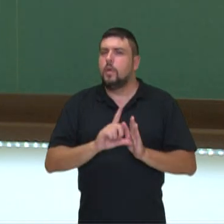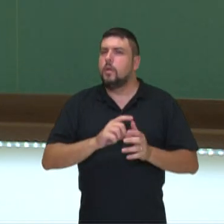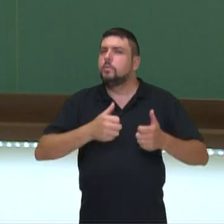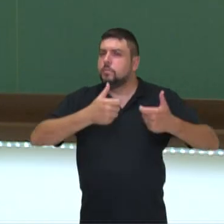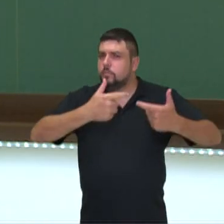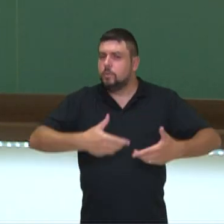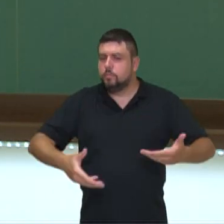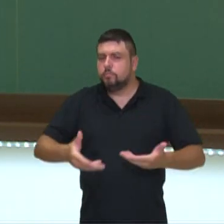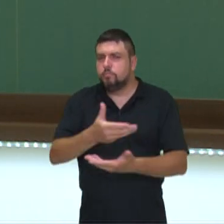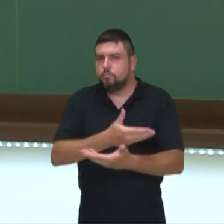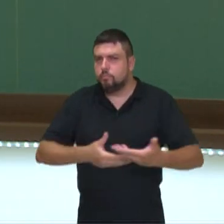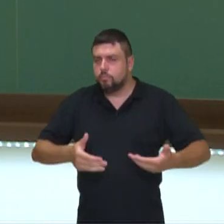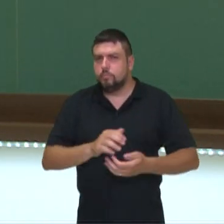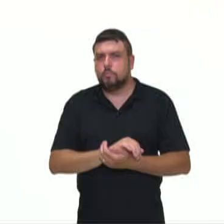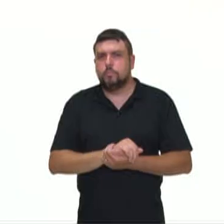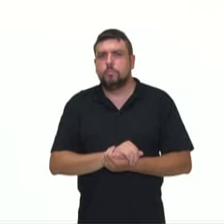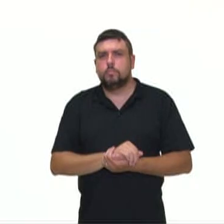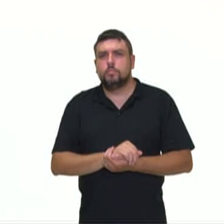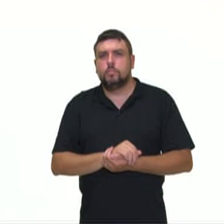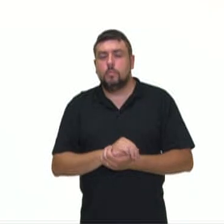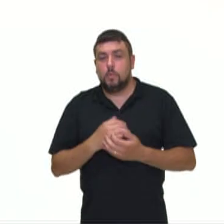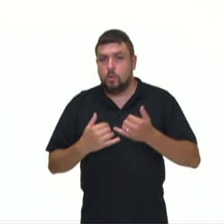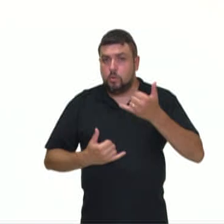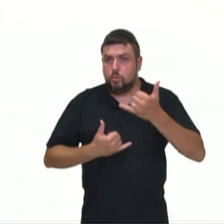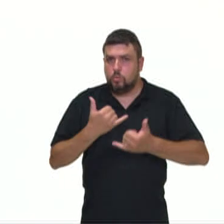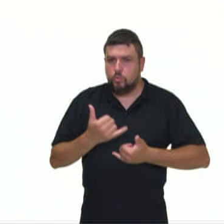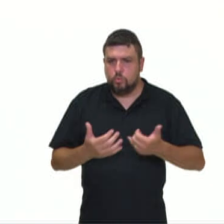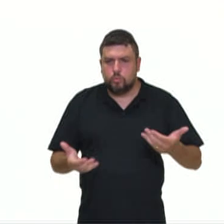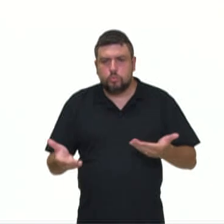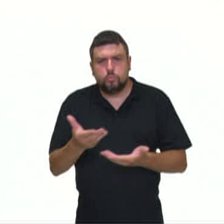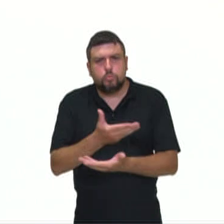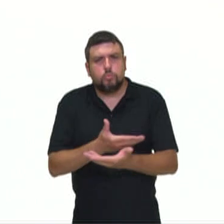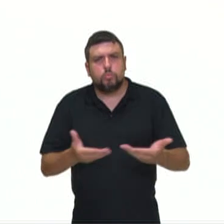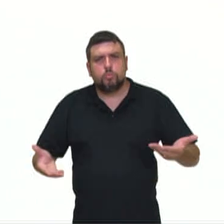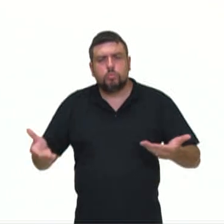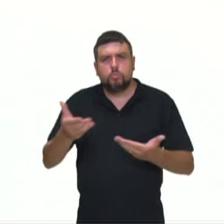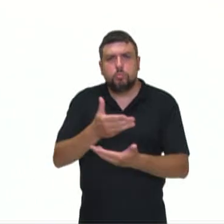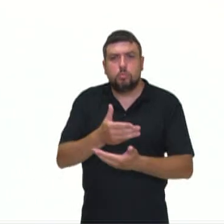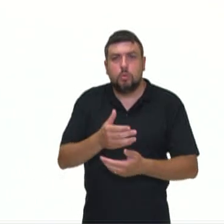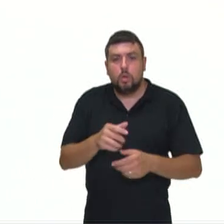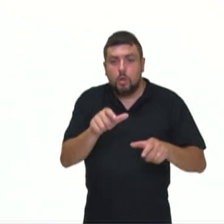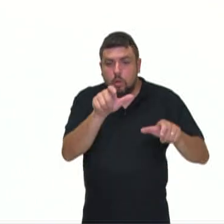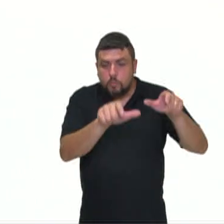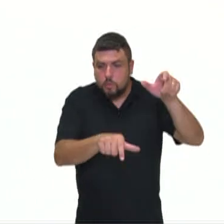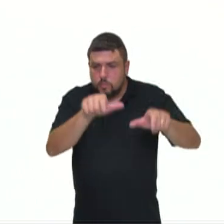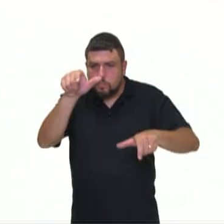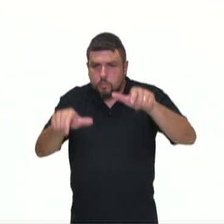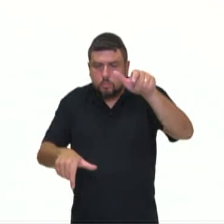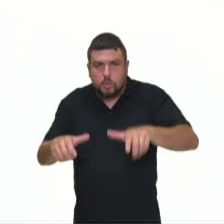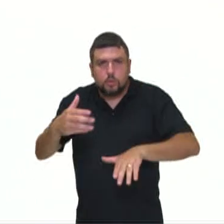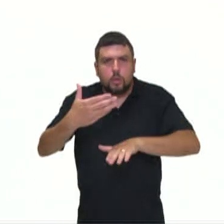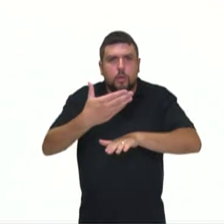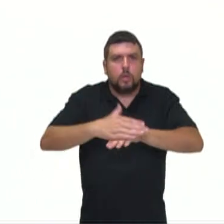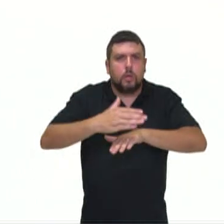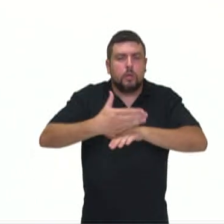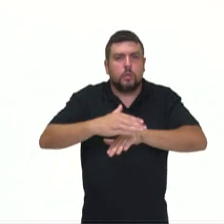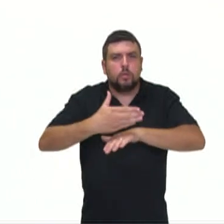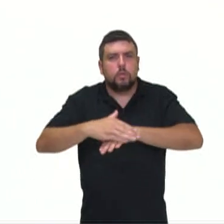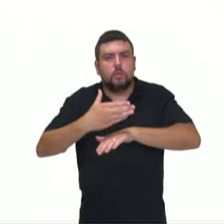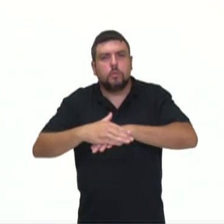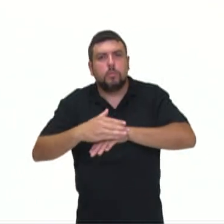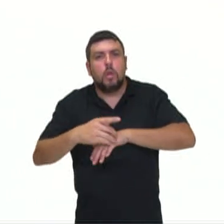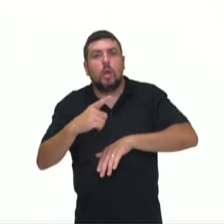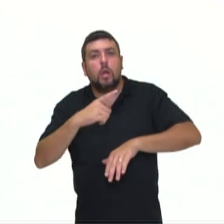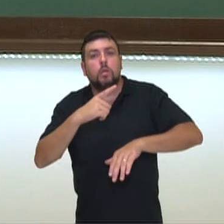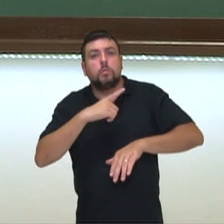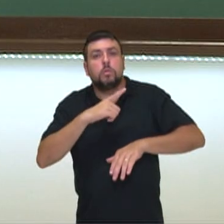falar, que tais jogos trabalham tornando quem os pratica cidadãos mais